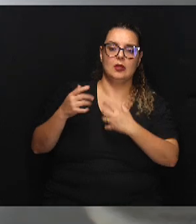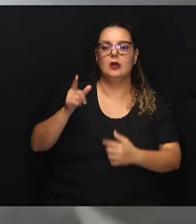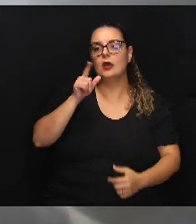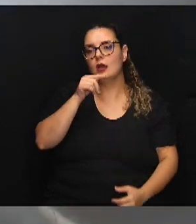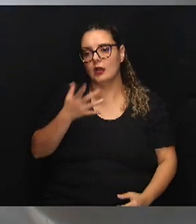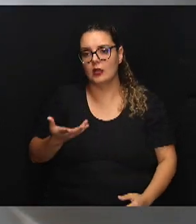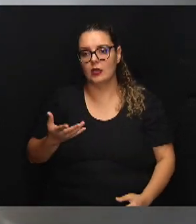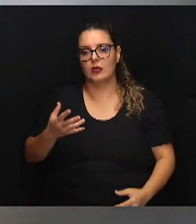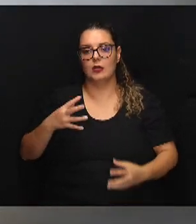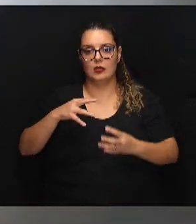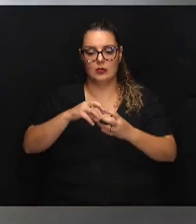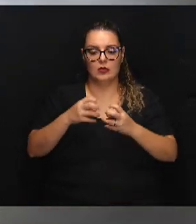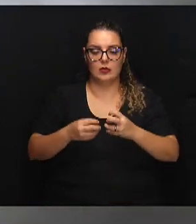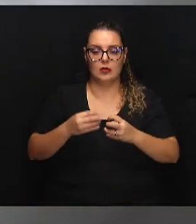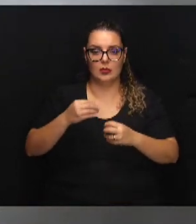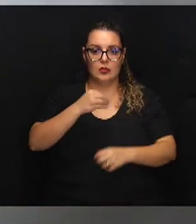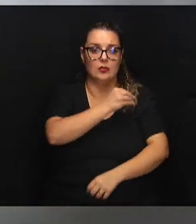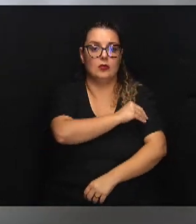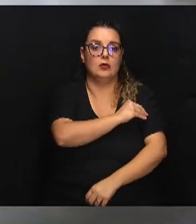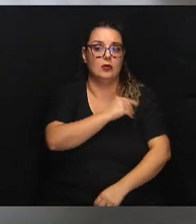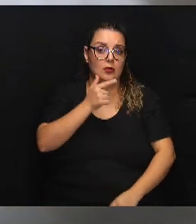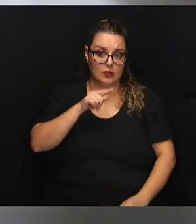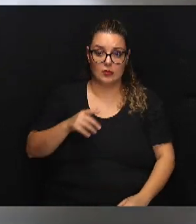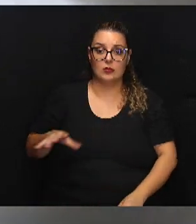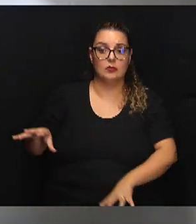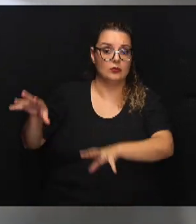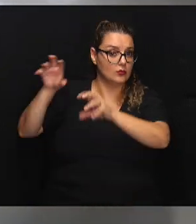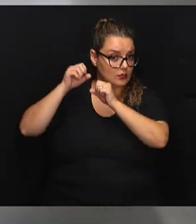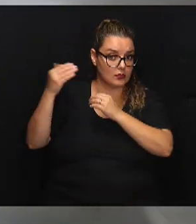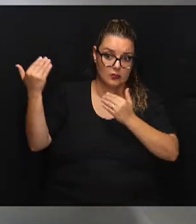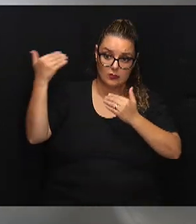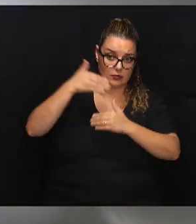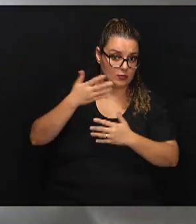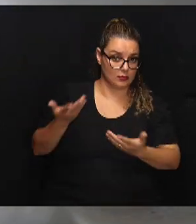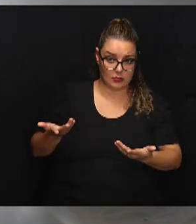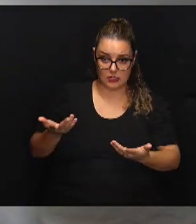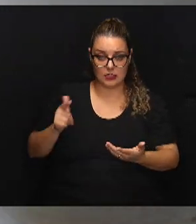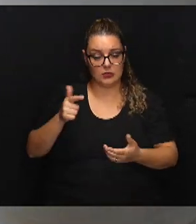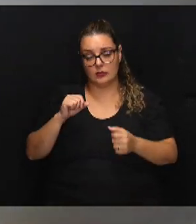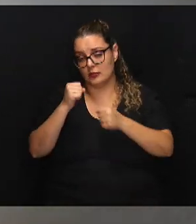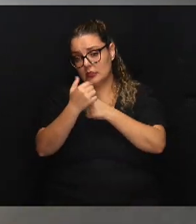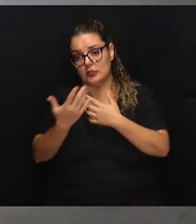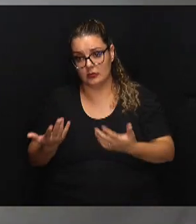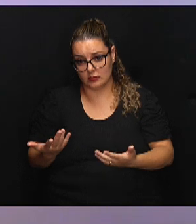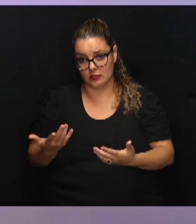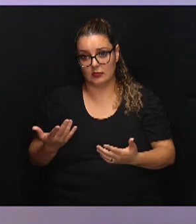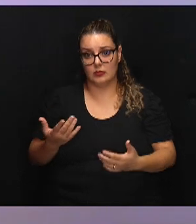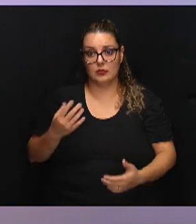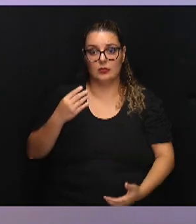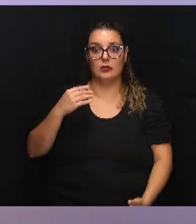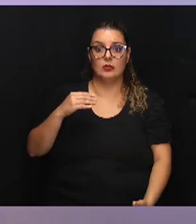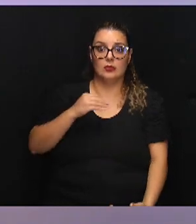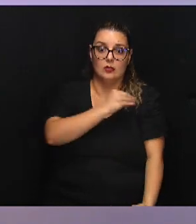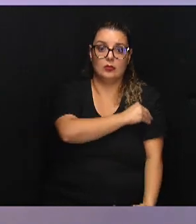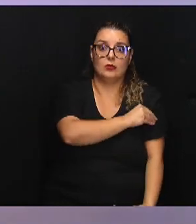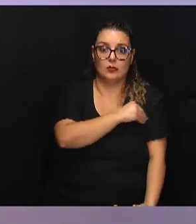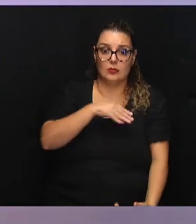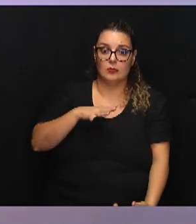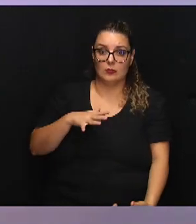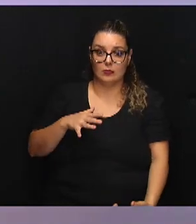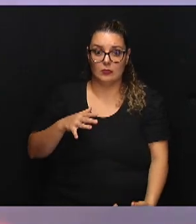com álcool, não. Você consegue absorver a água do mesmo jeito. Então, além do álcool ser mais irritativo